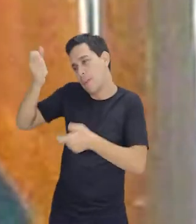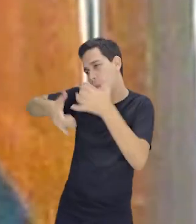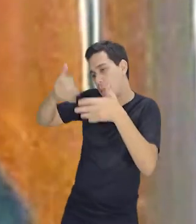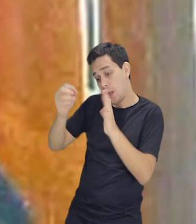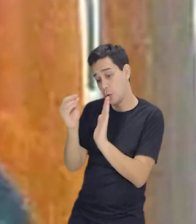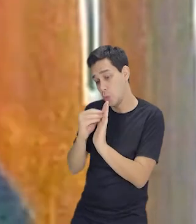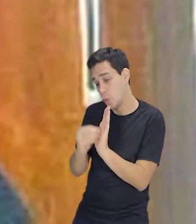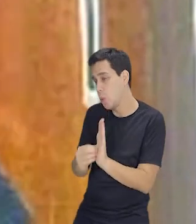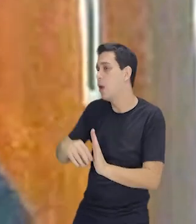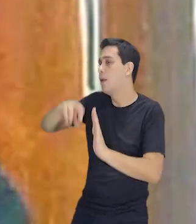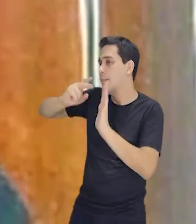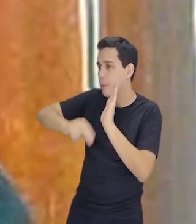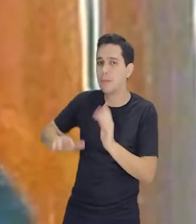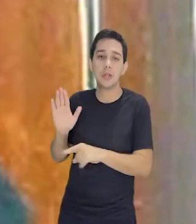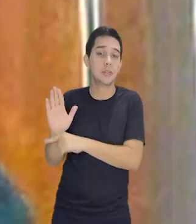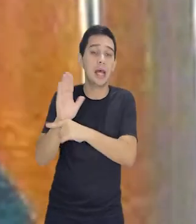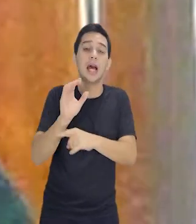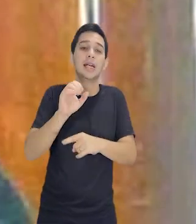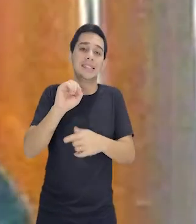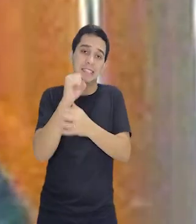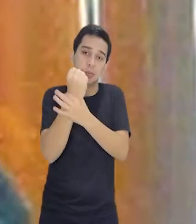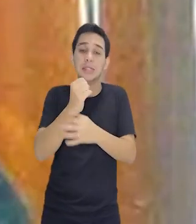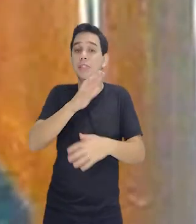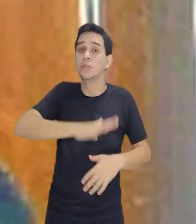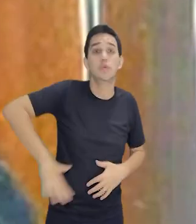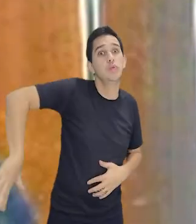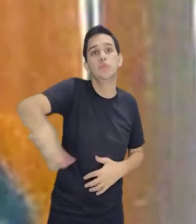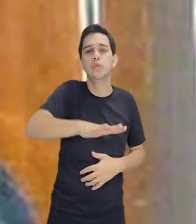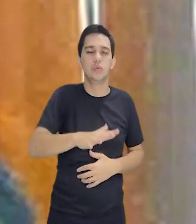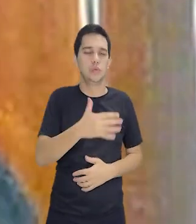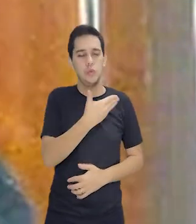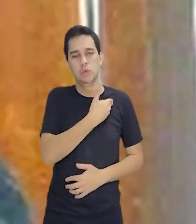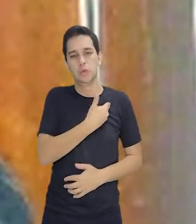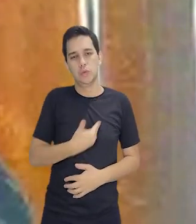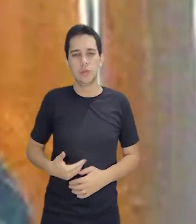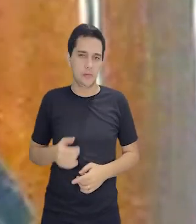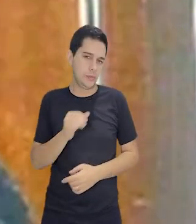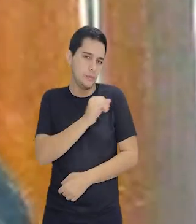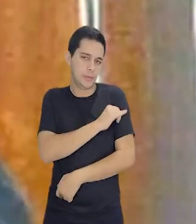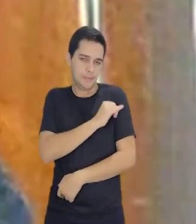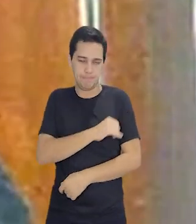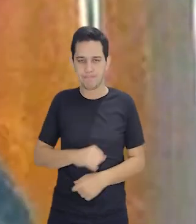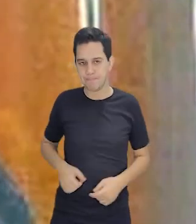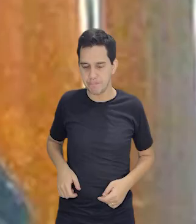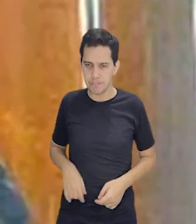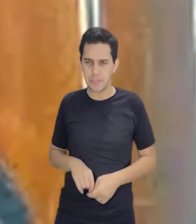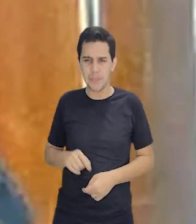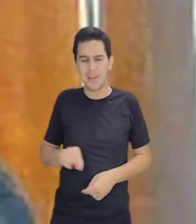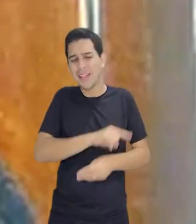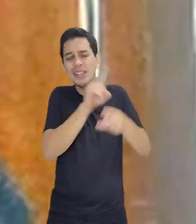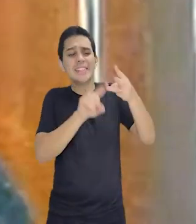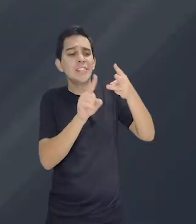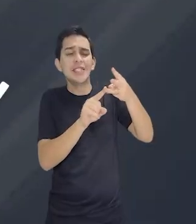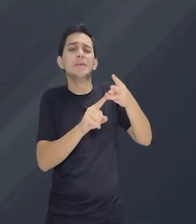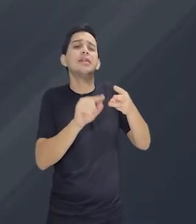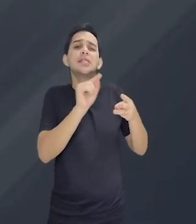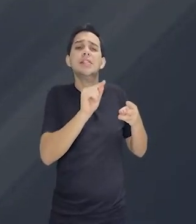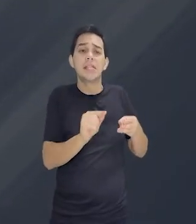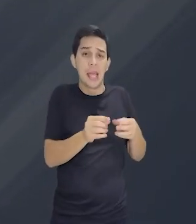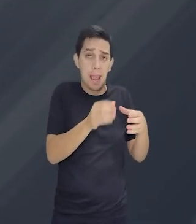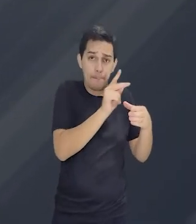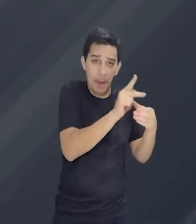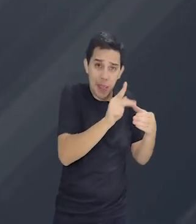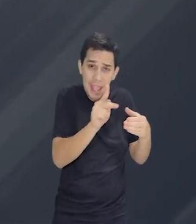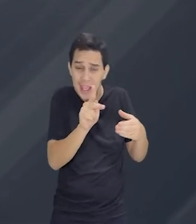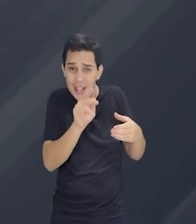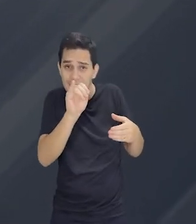a segurança pública, né? Uma outra atuação também que eu reputo importante da SUB-PPI foi a criação do